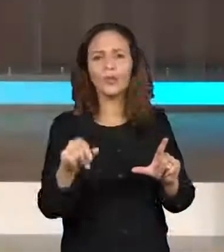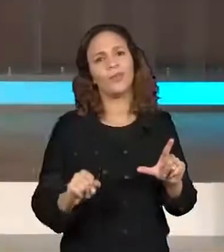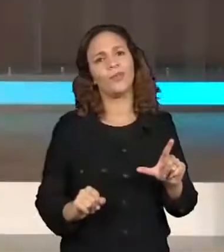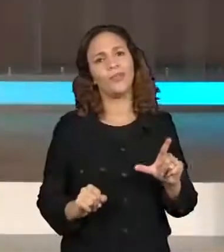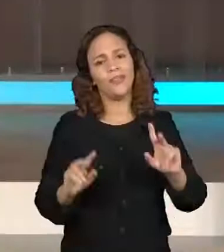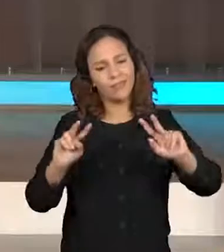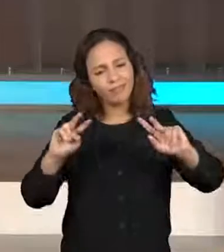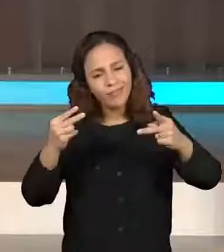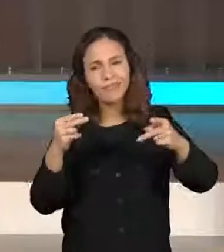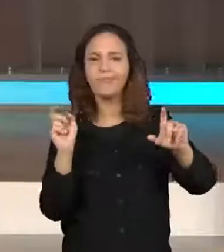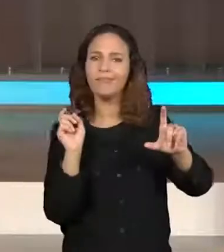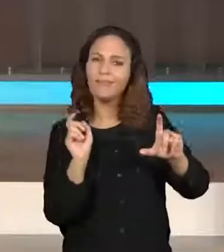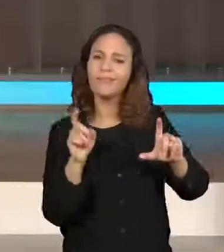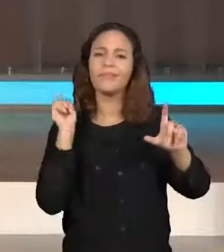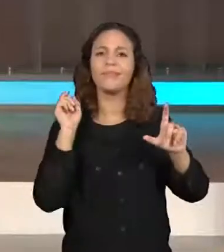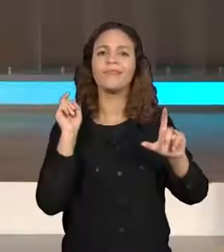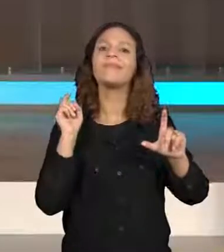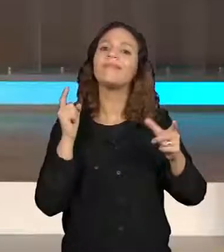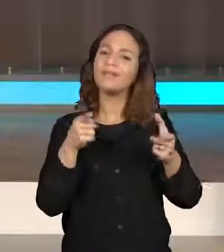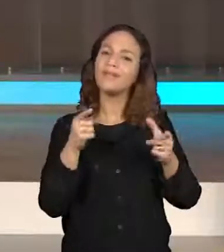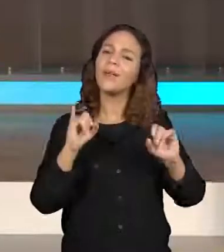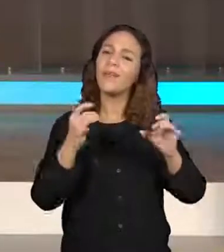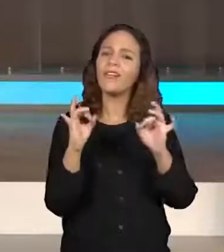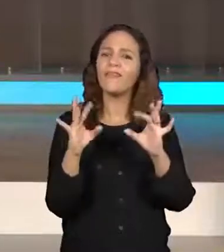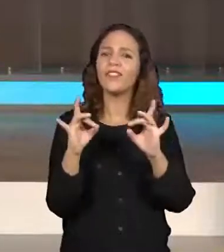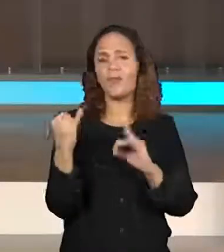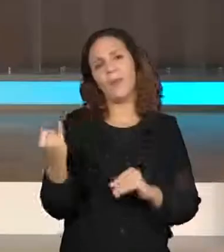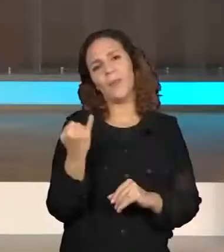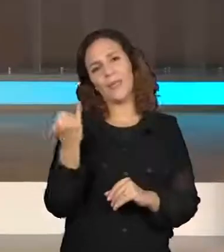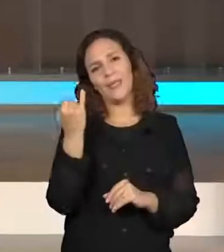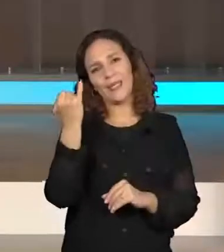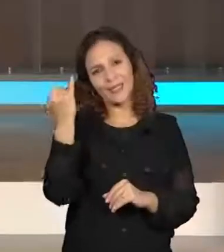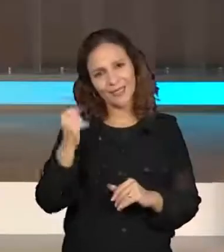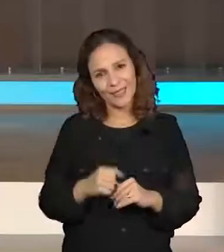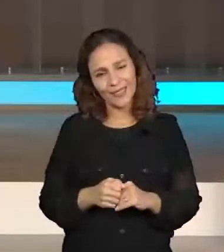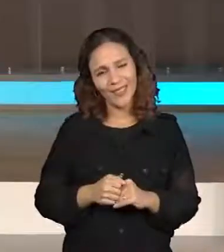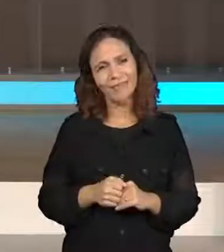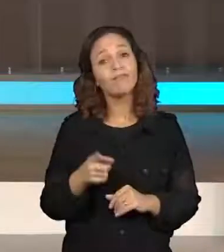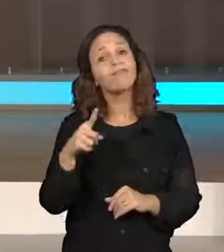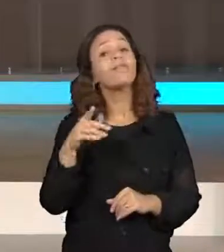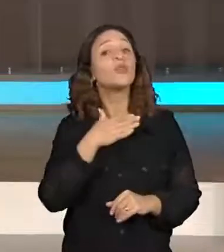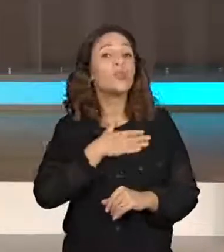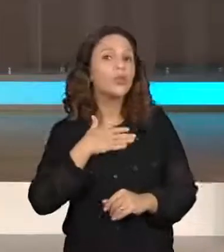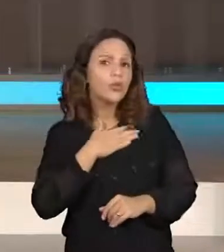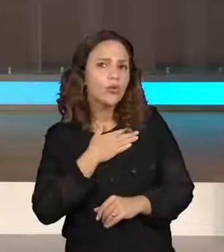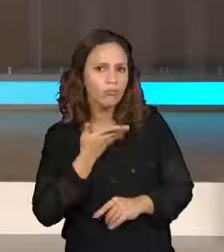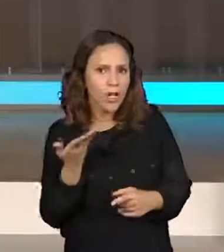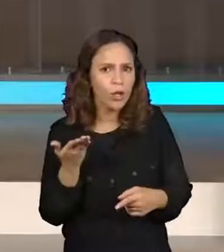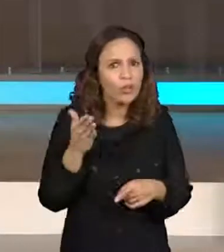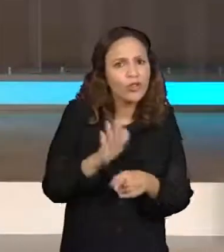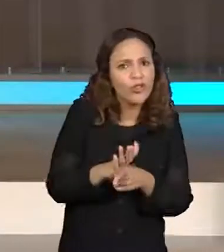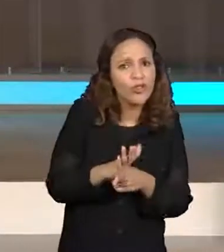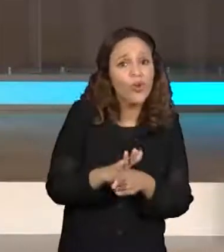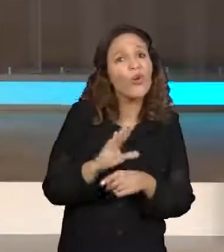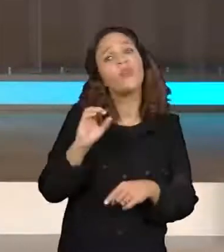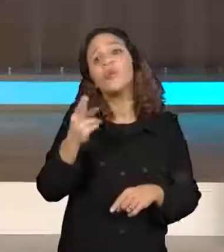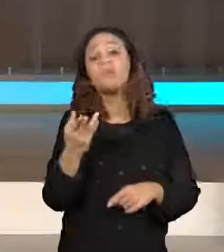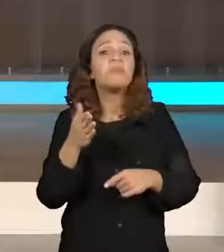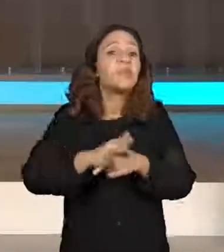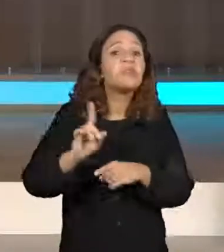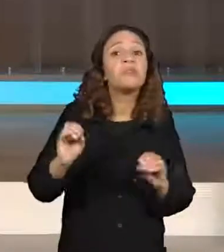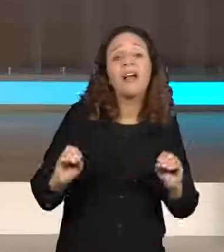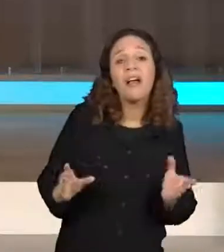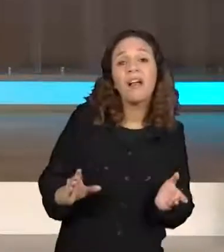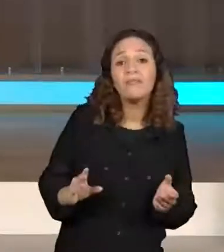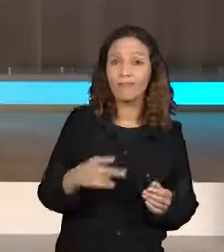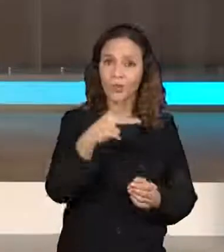pra gente aí, pega aqui o QR Code, o link e fale o que vocês acharam da nossa aula, se está ajudando nos estudos de vocês, se a